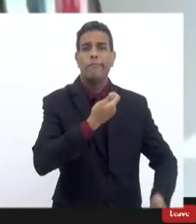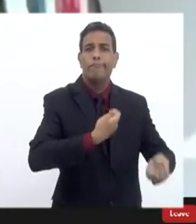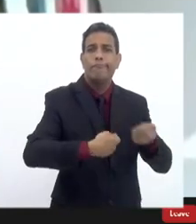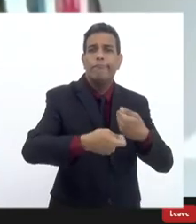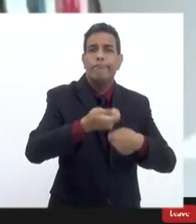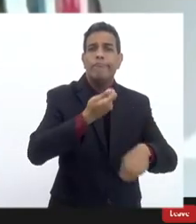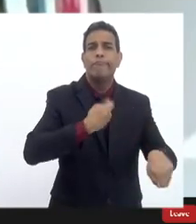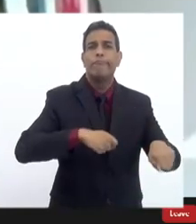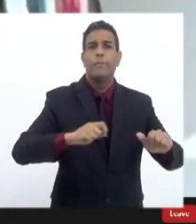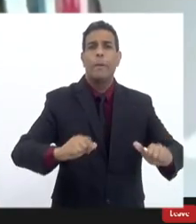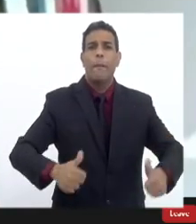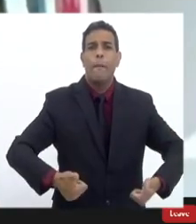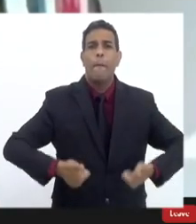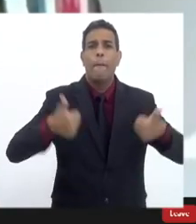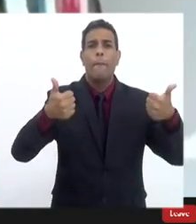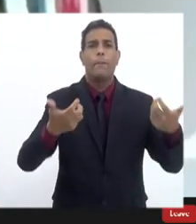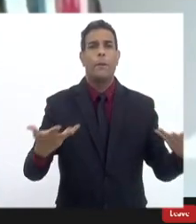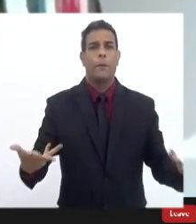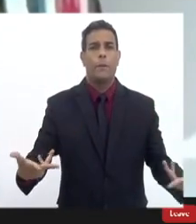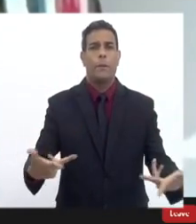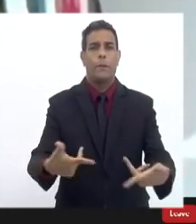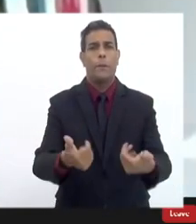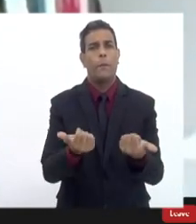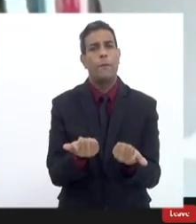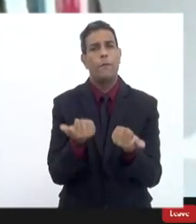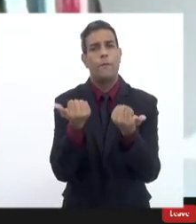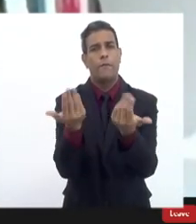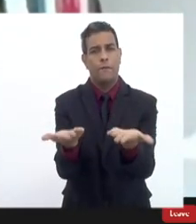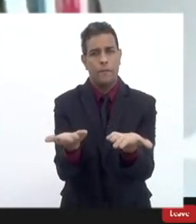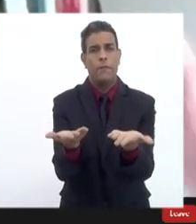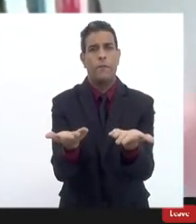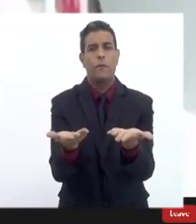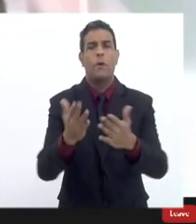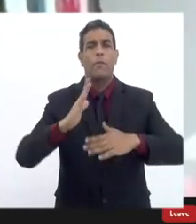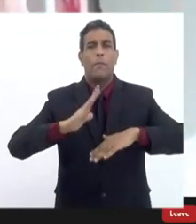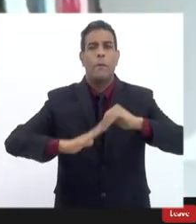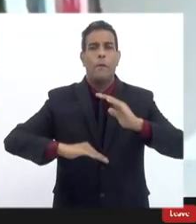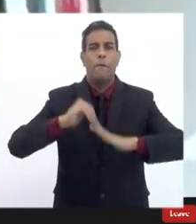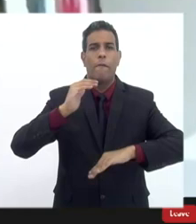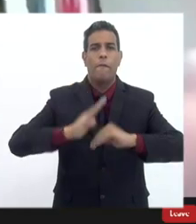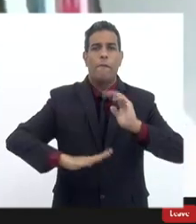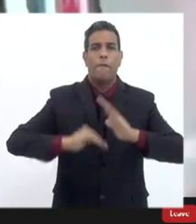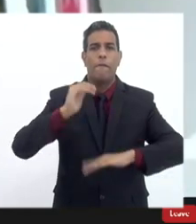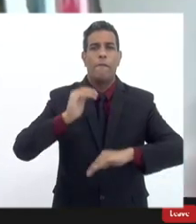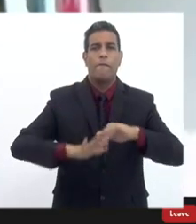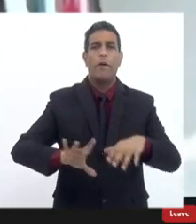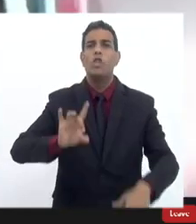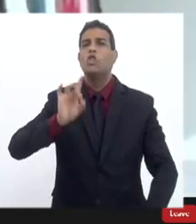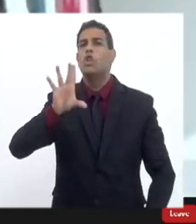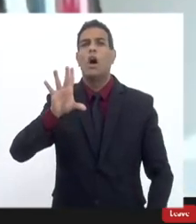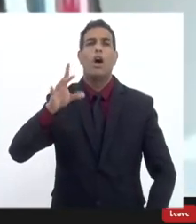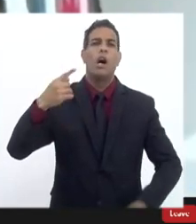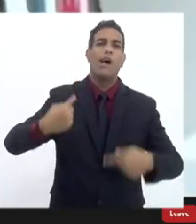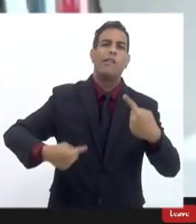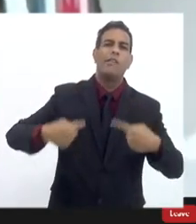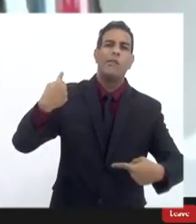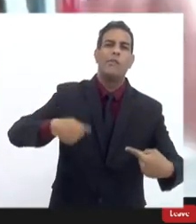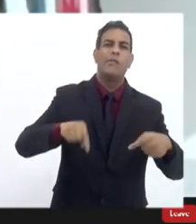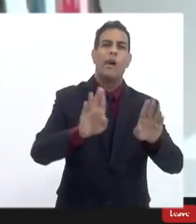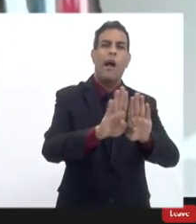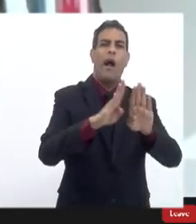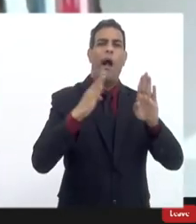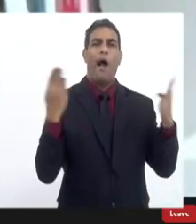nos fortalecermos para o oferecimento de uma educação que não venha somente discutir se abre ou não